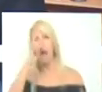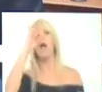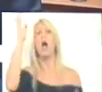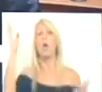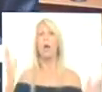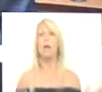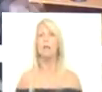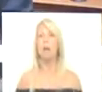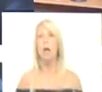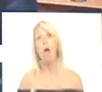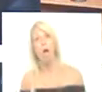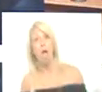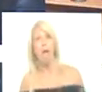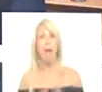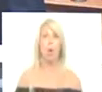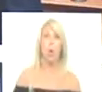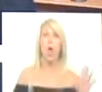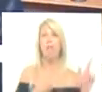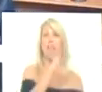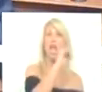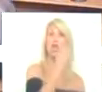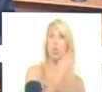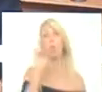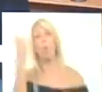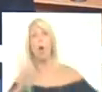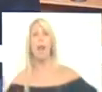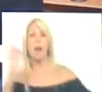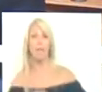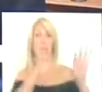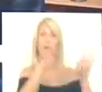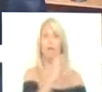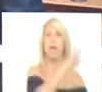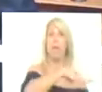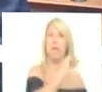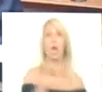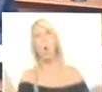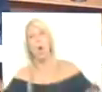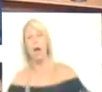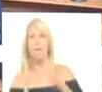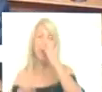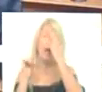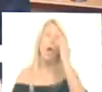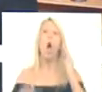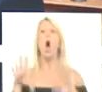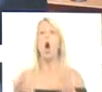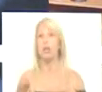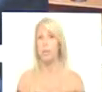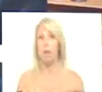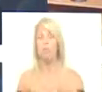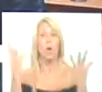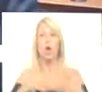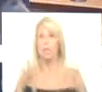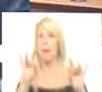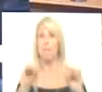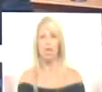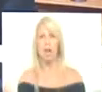arrogância. Era a TSU ou nada. Era o fim da cláusula do IMI ou nada. Era este orçamento sem mexidas ou desastre.